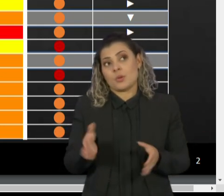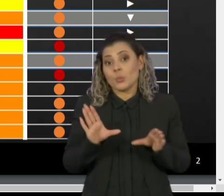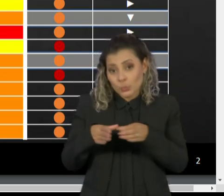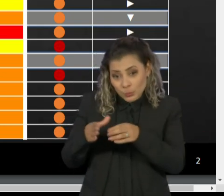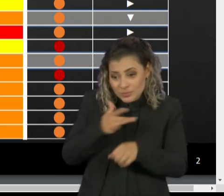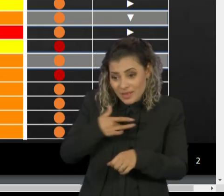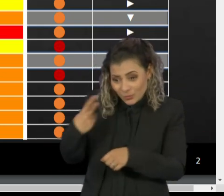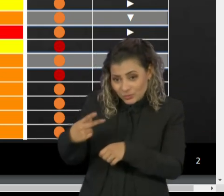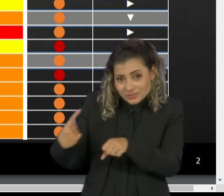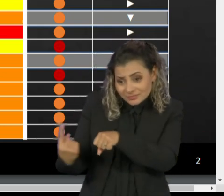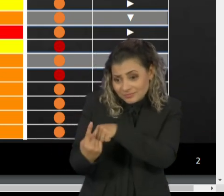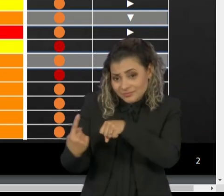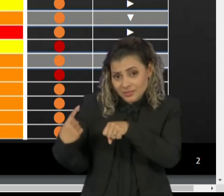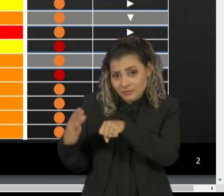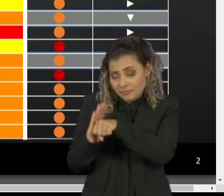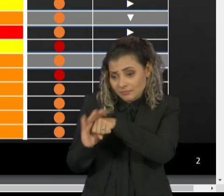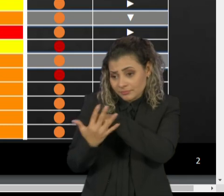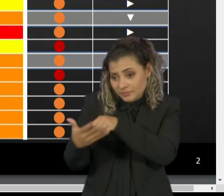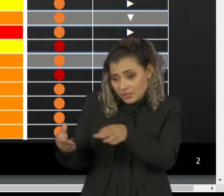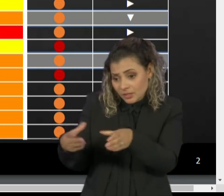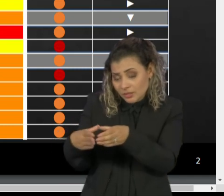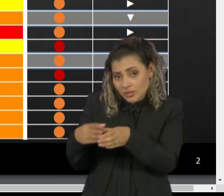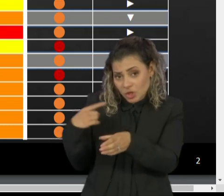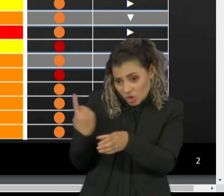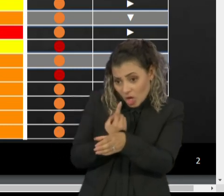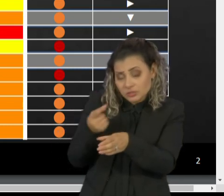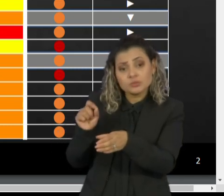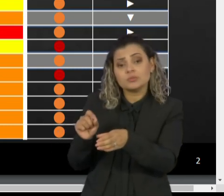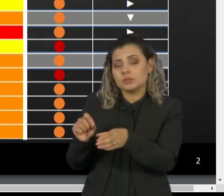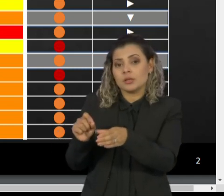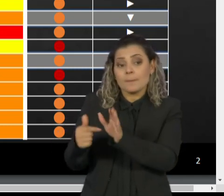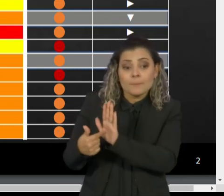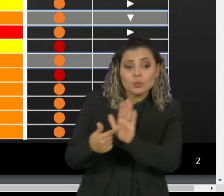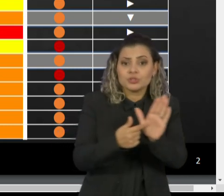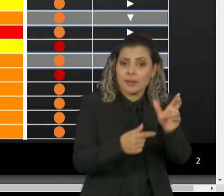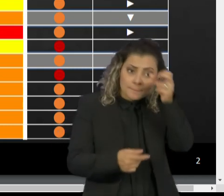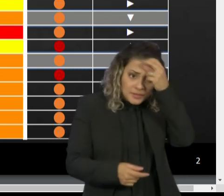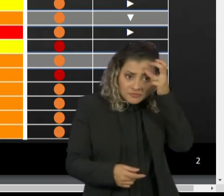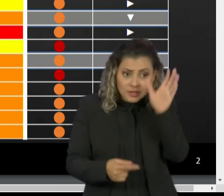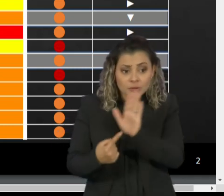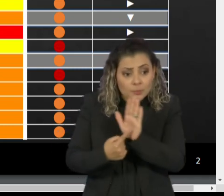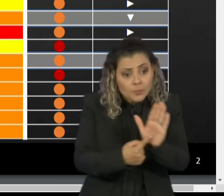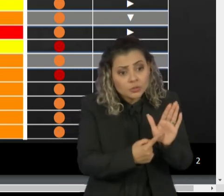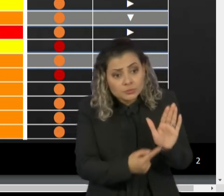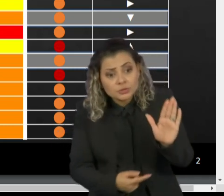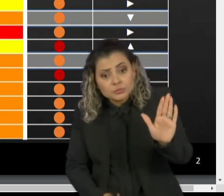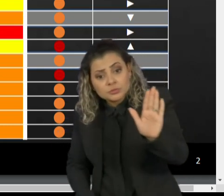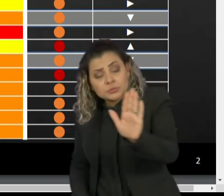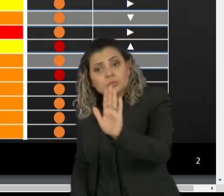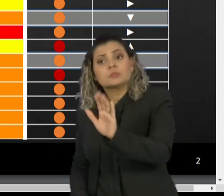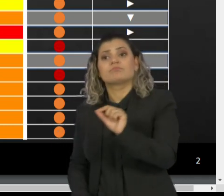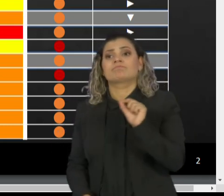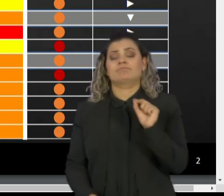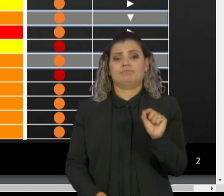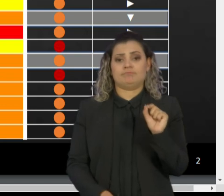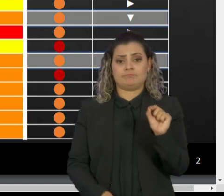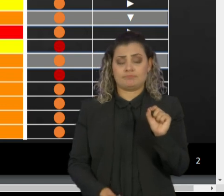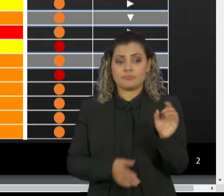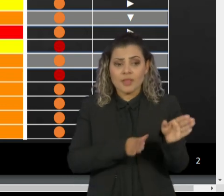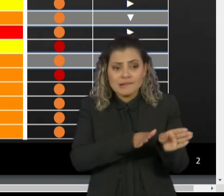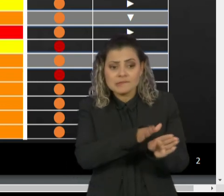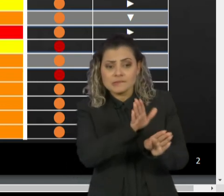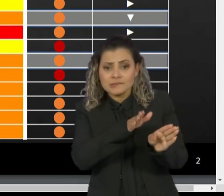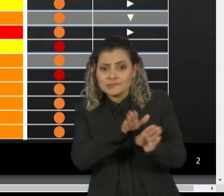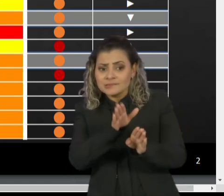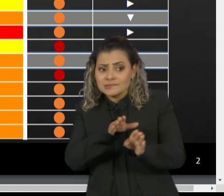de Saúde sempre apontar para o prefeito de alguma região, de algum município, melhor dizendo, que esteja entrando